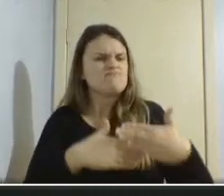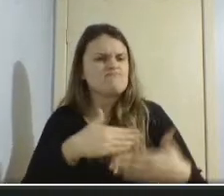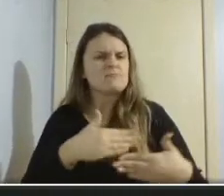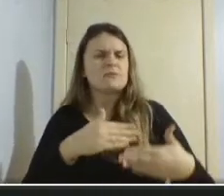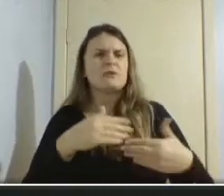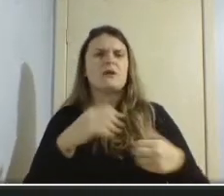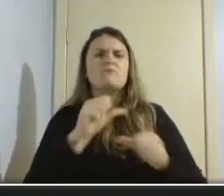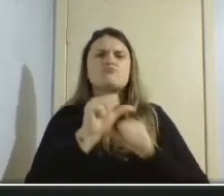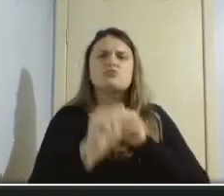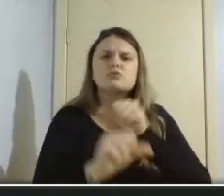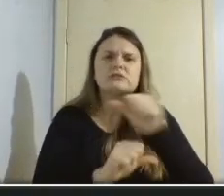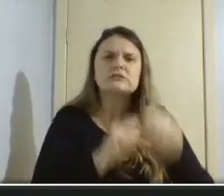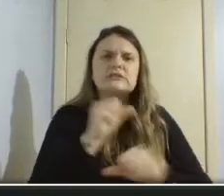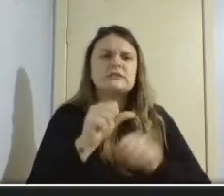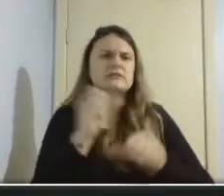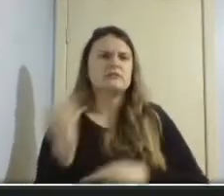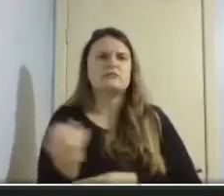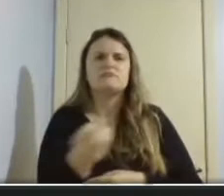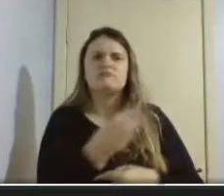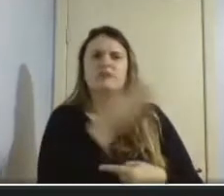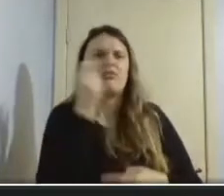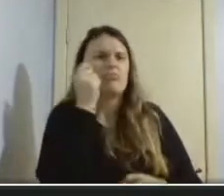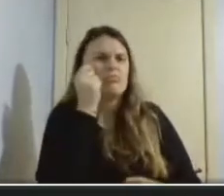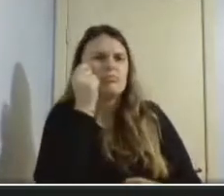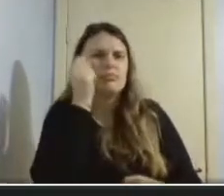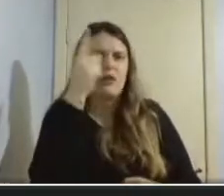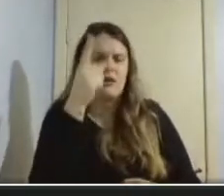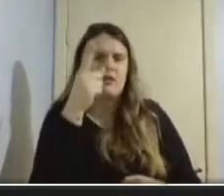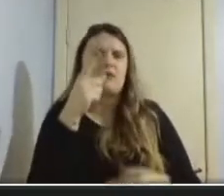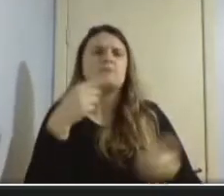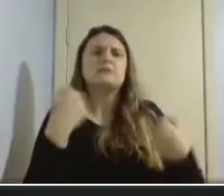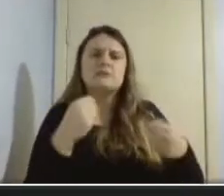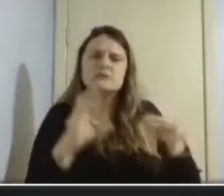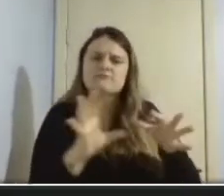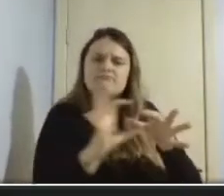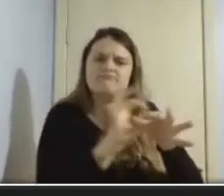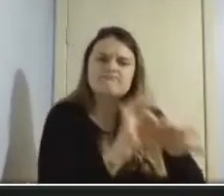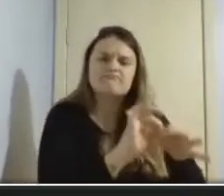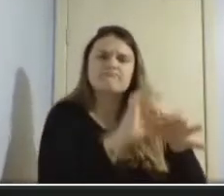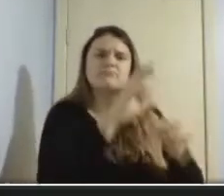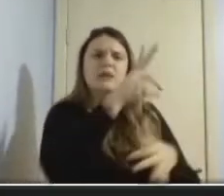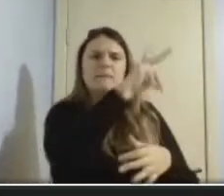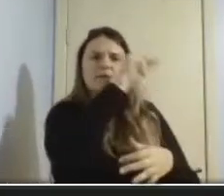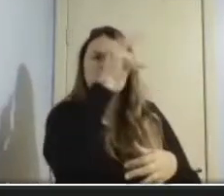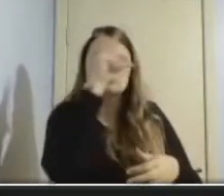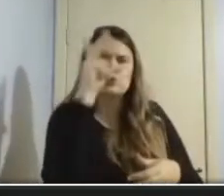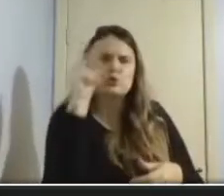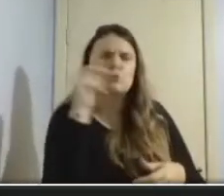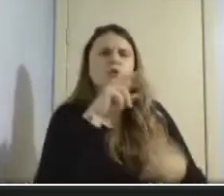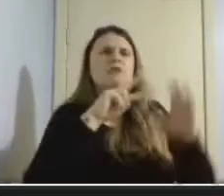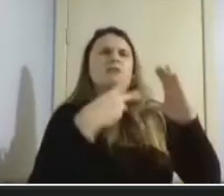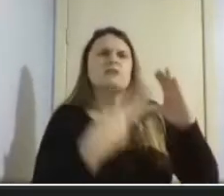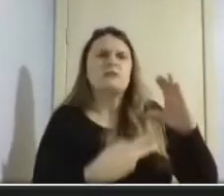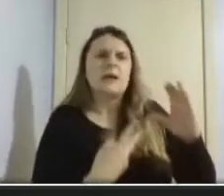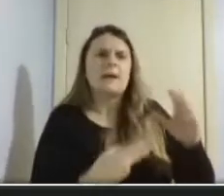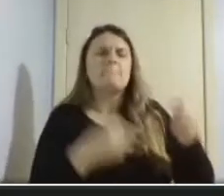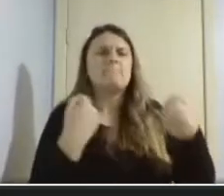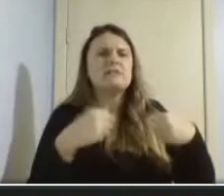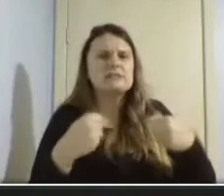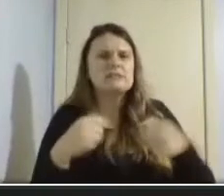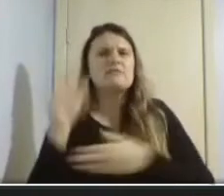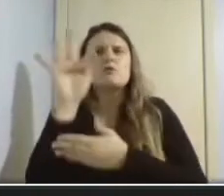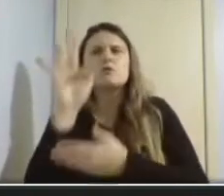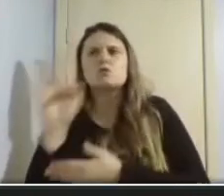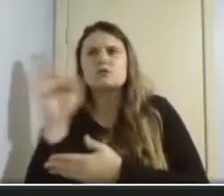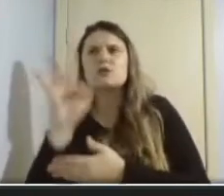O poder público, as instituições, a academia, os espaços de inovação, parques tecnológicos, incubadoras